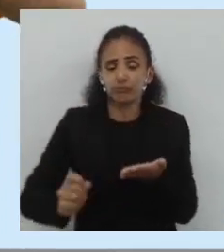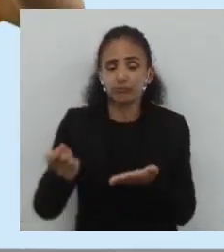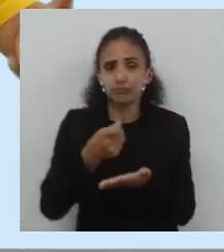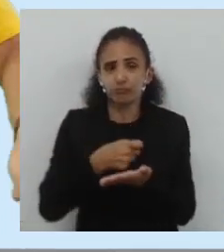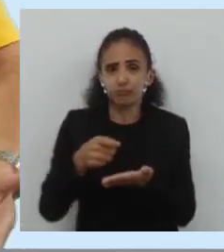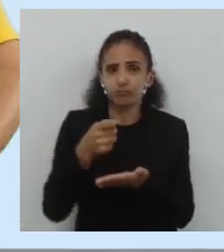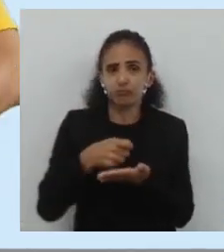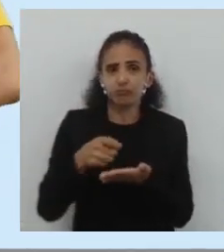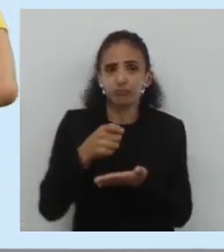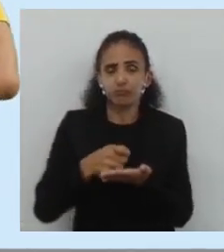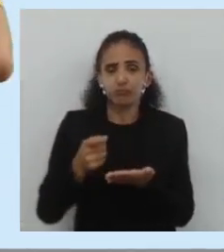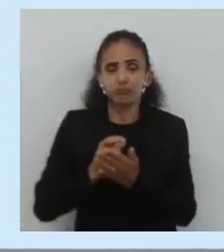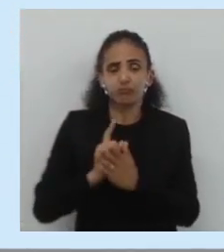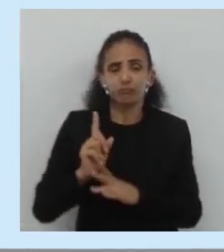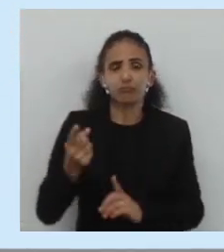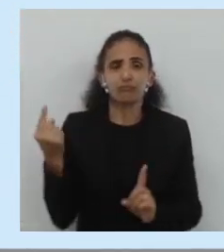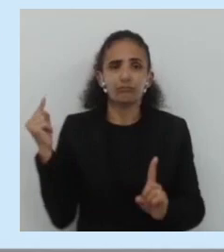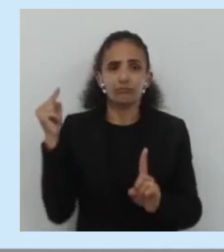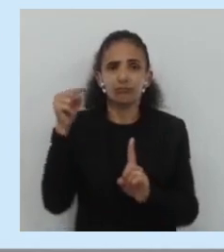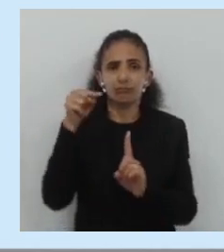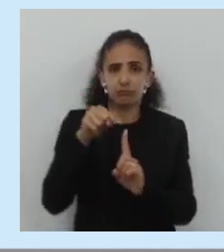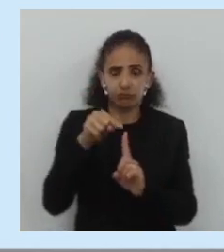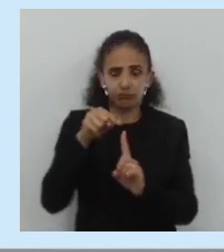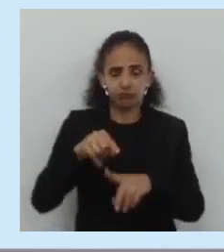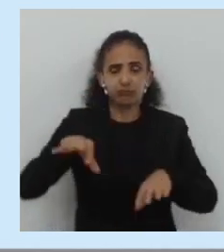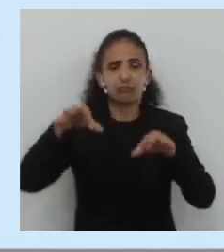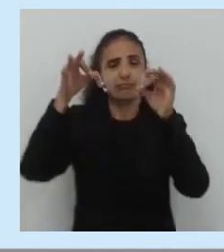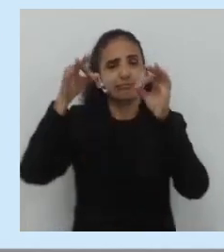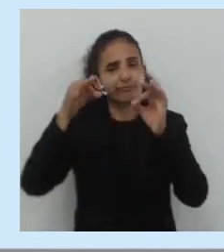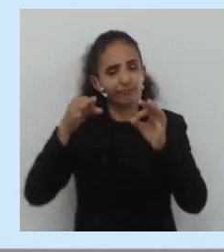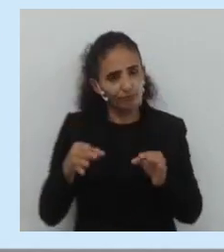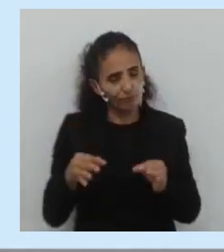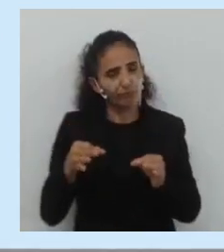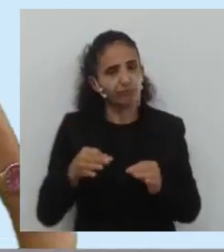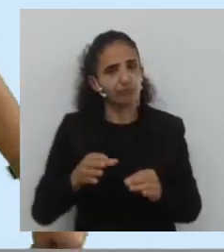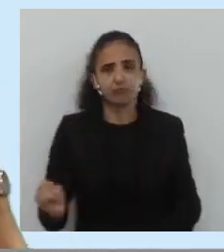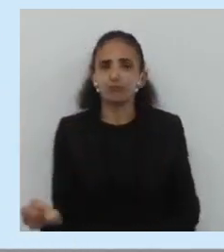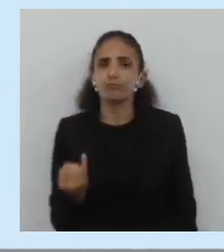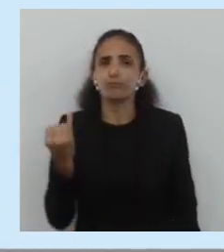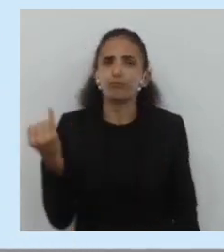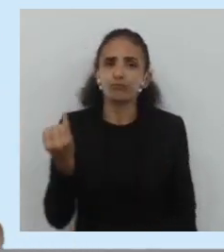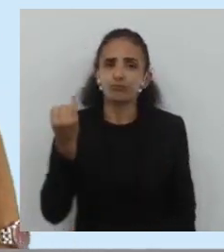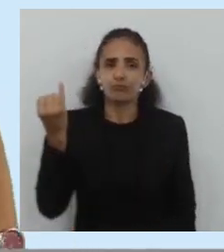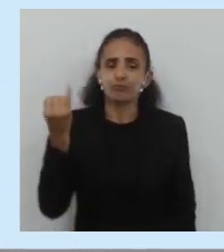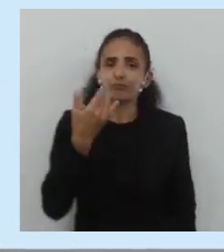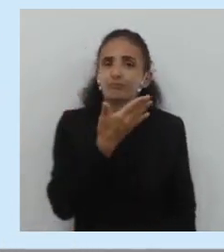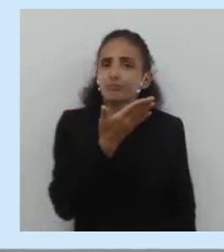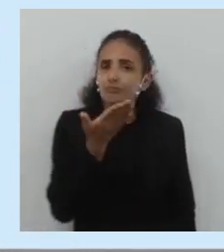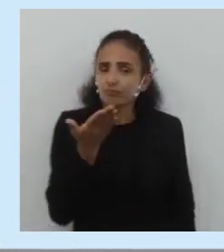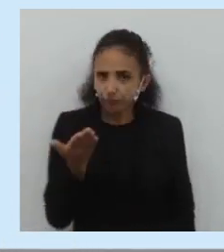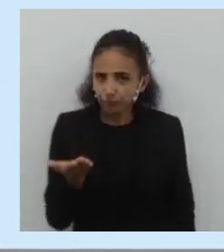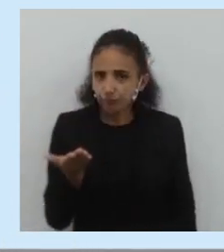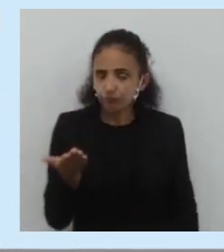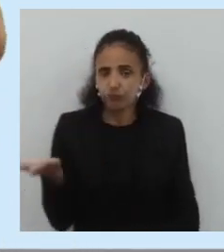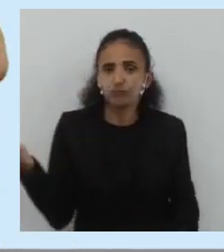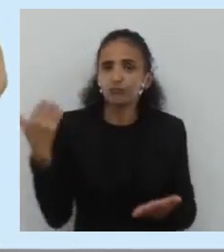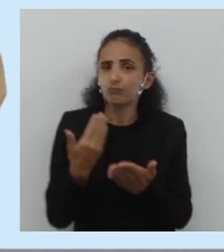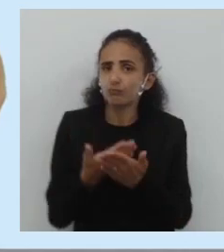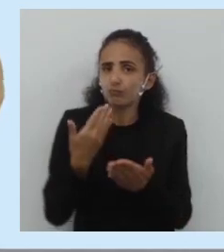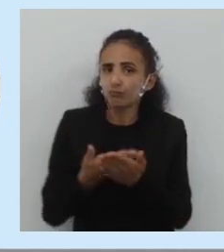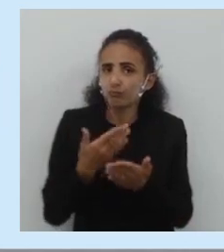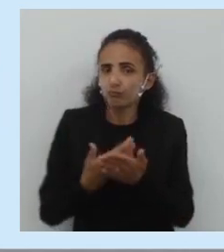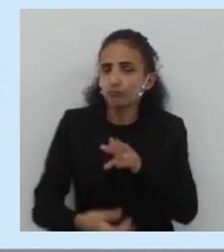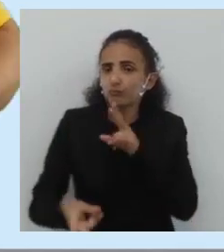que o texto não tem o objetivo de falar sobre. É importante que tenhamos o quê?